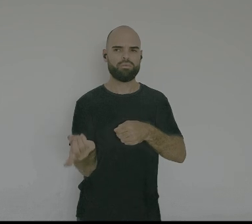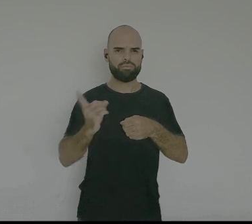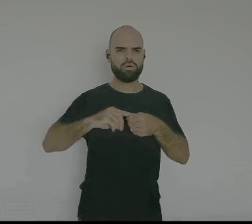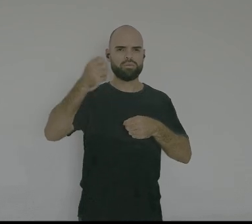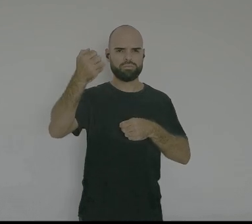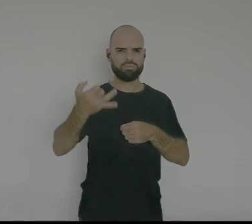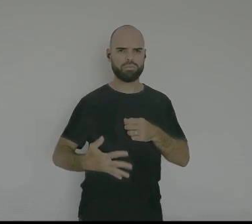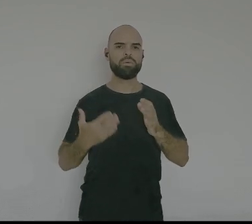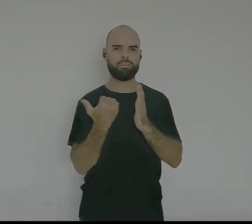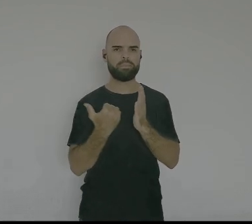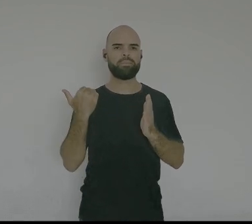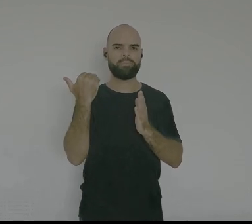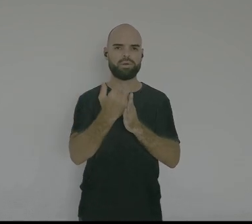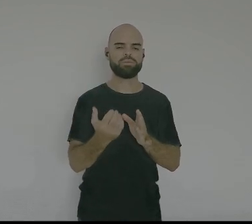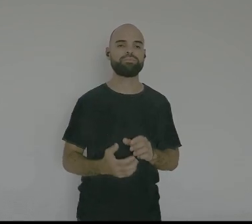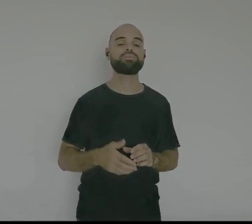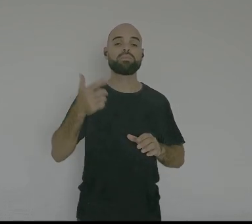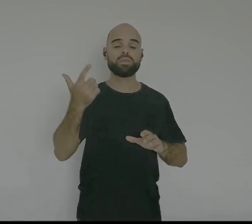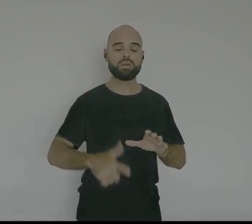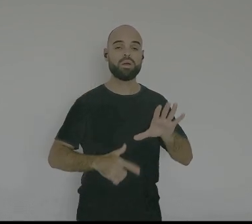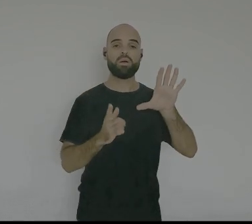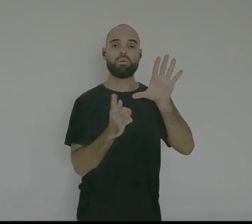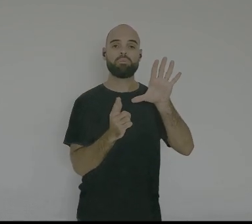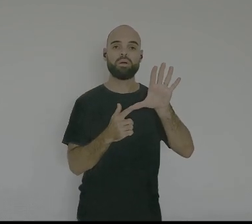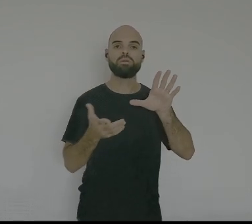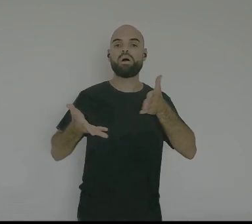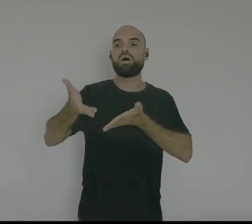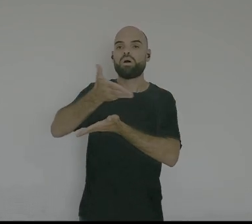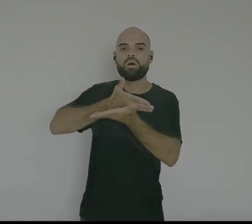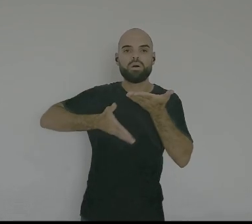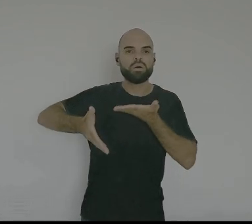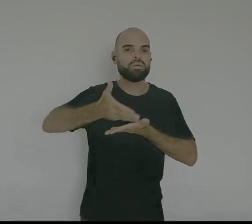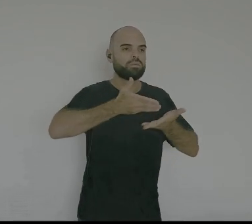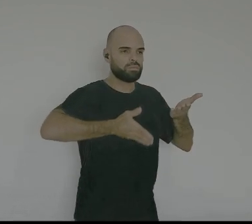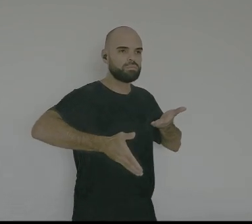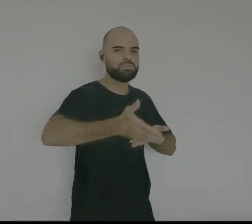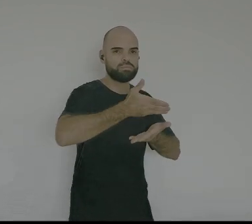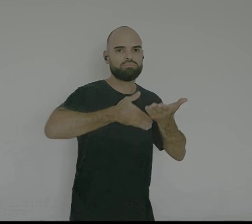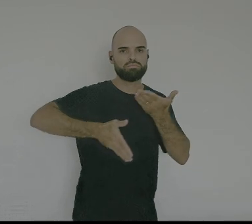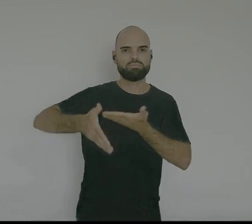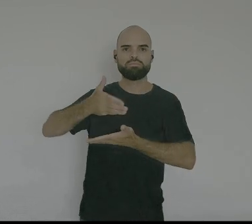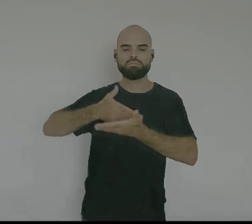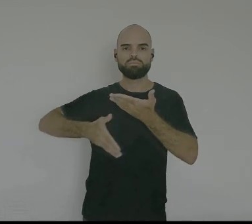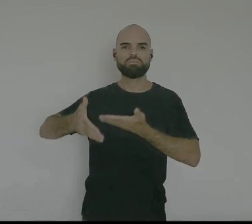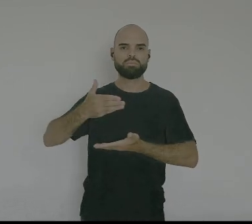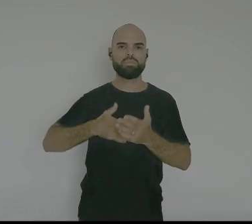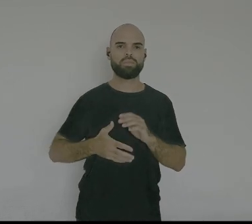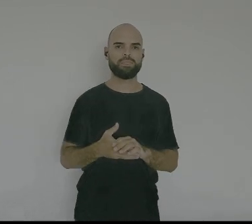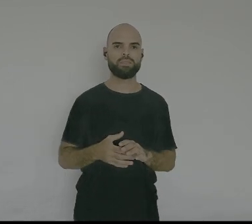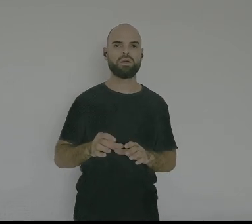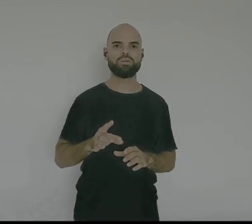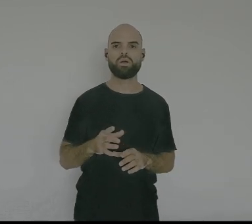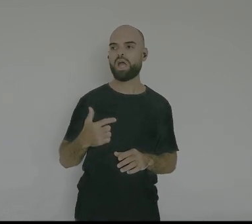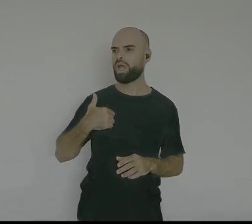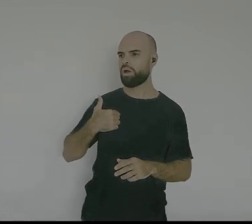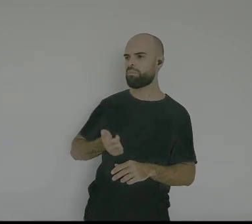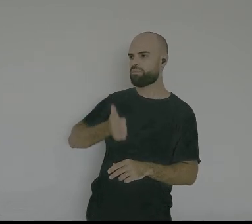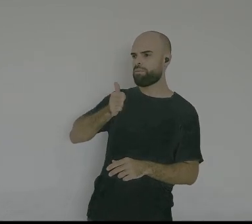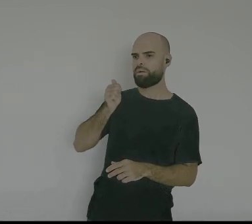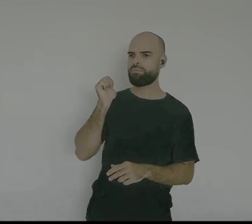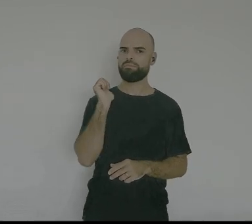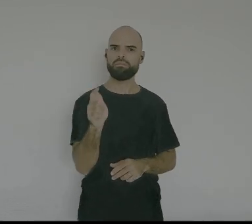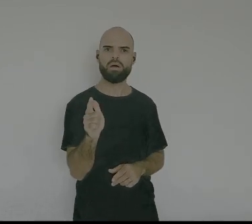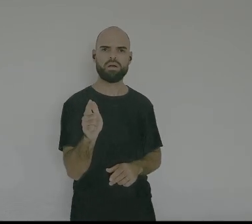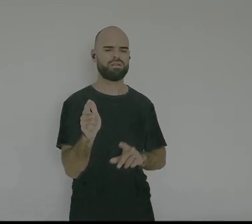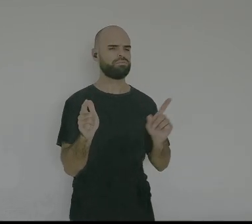atores relevantes. Isso é muito importante. Depois eu volto a isso mais à frente. Colaboração e interdependência